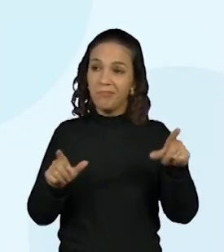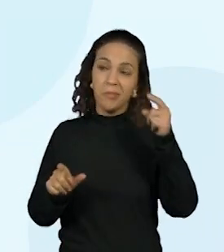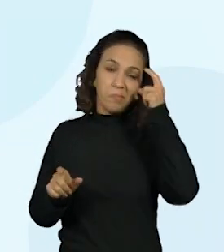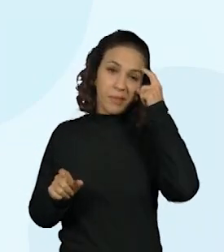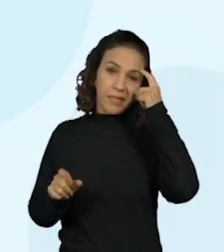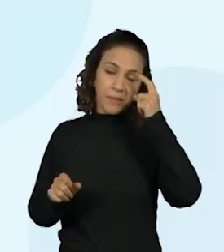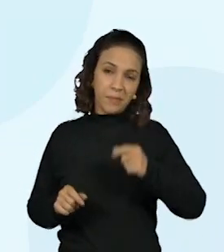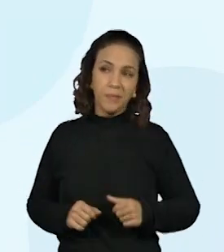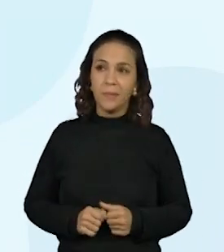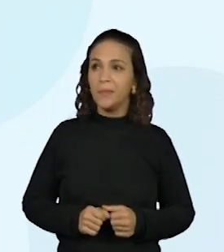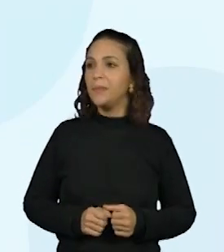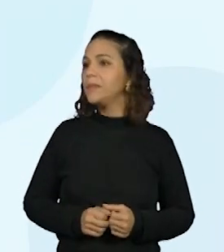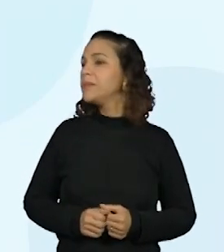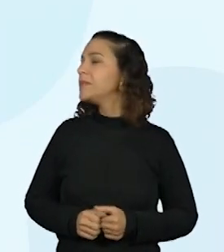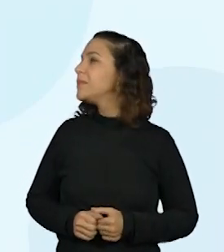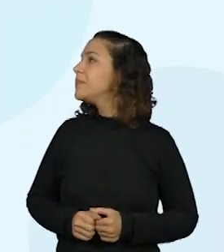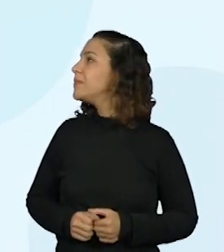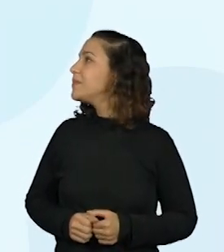nisso?